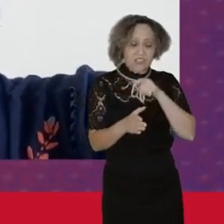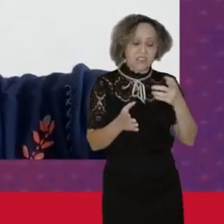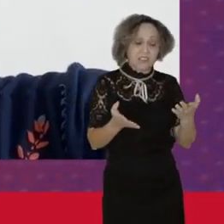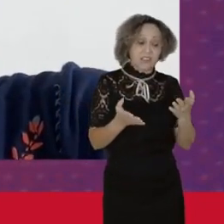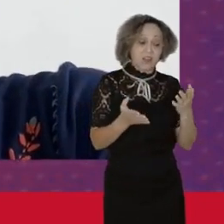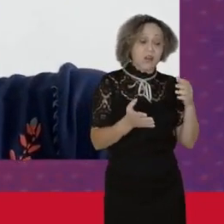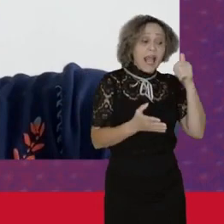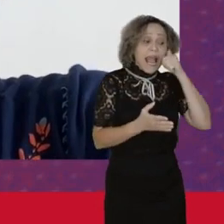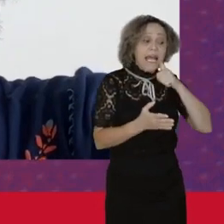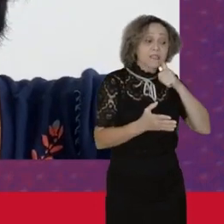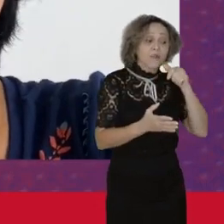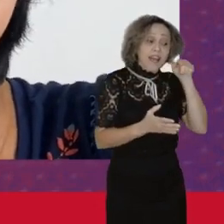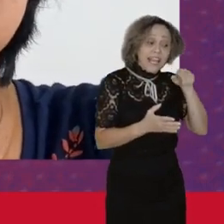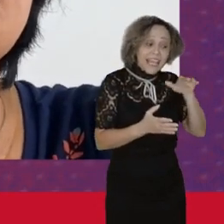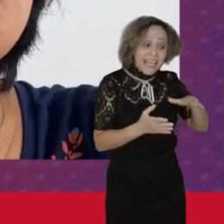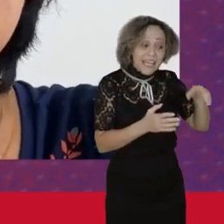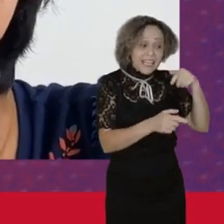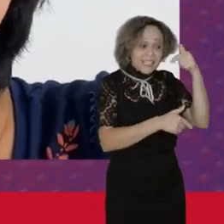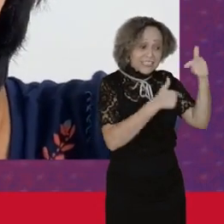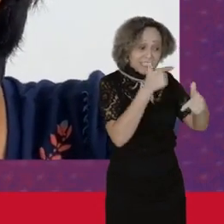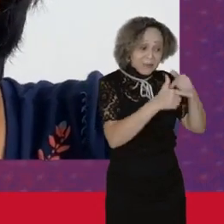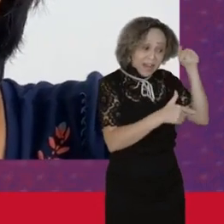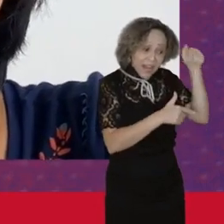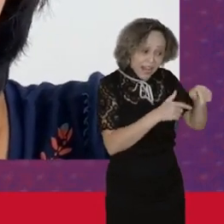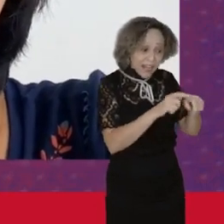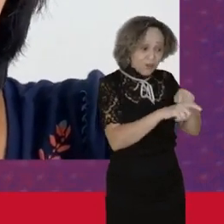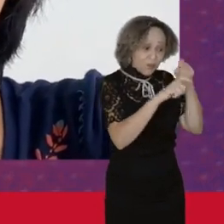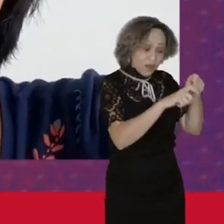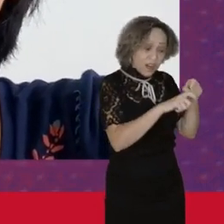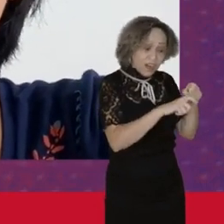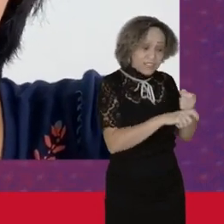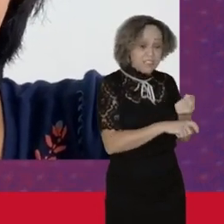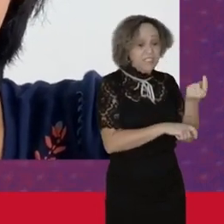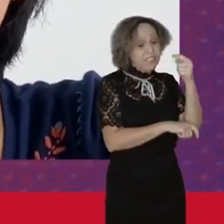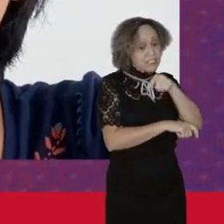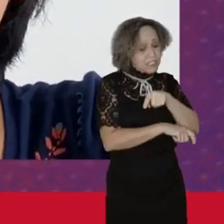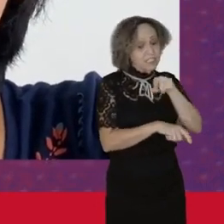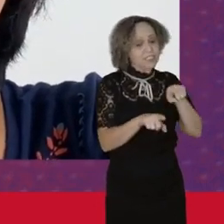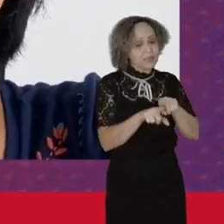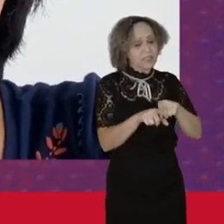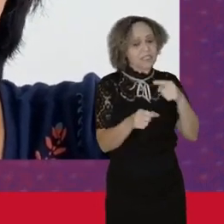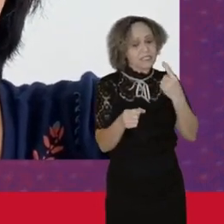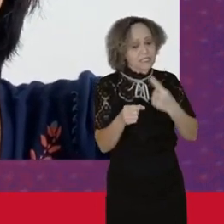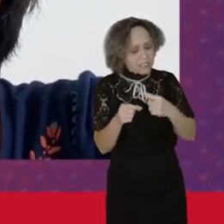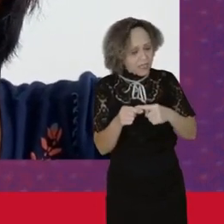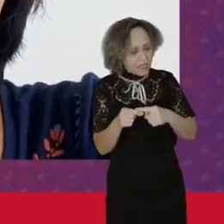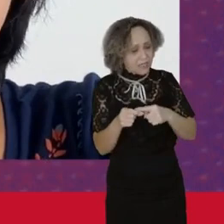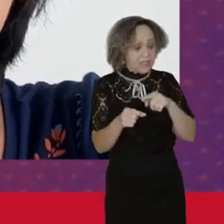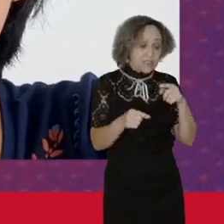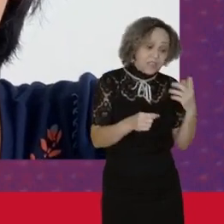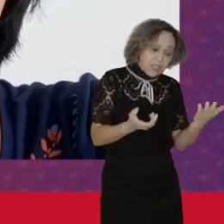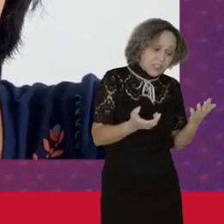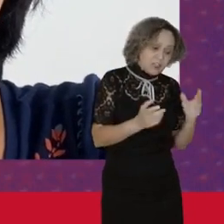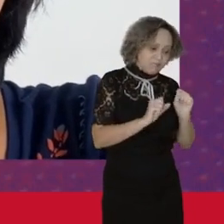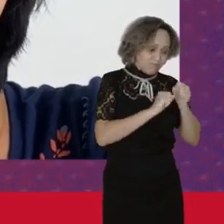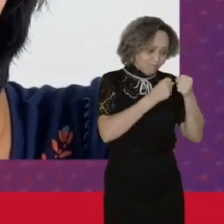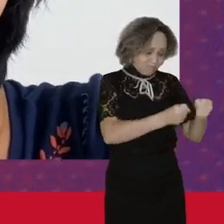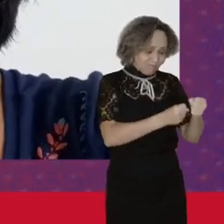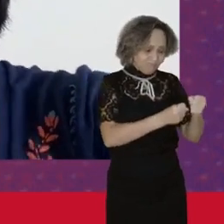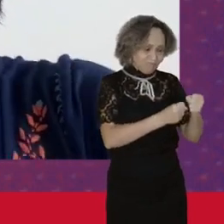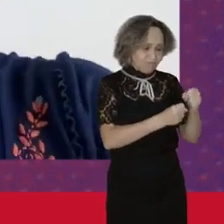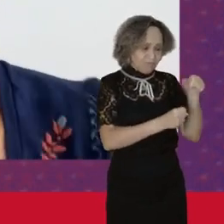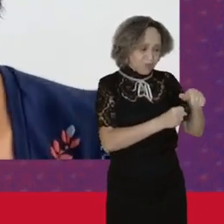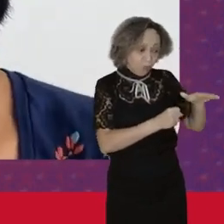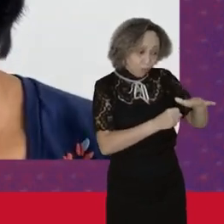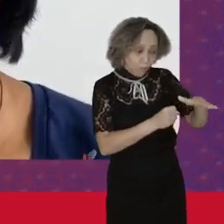das mulheres rurais, das mulheres urbanas, sejam nas questões específicas de fortalecimento do seu segmento e